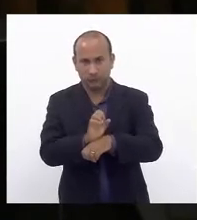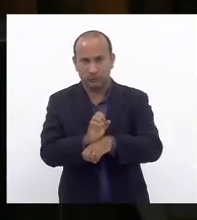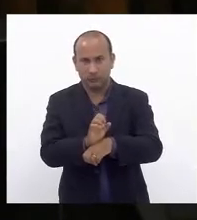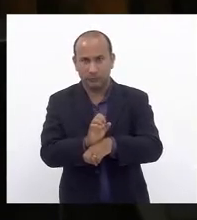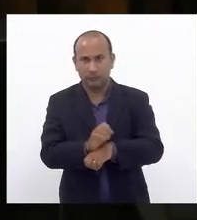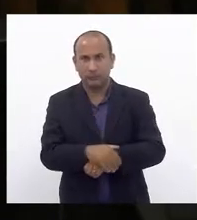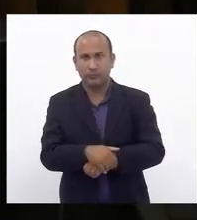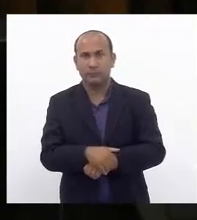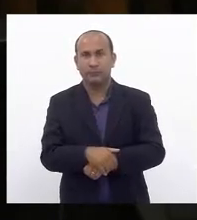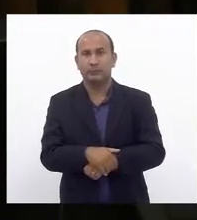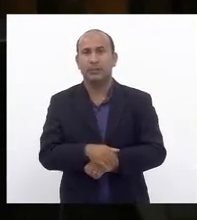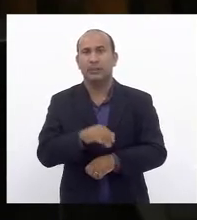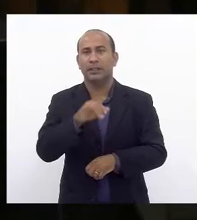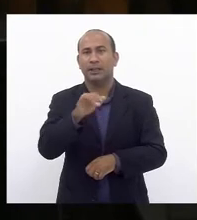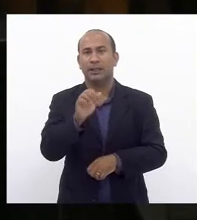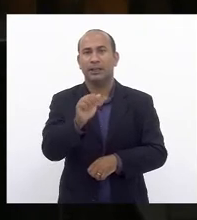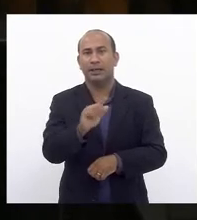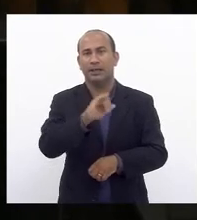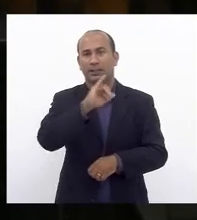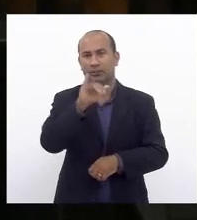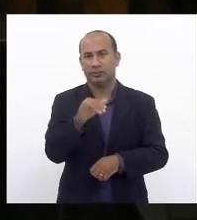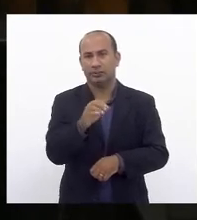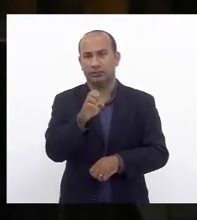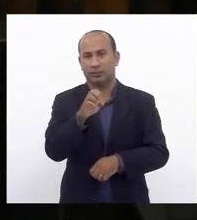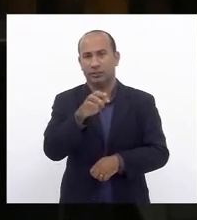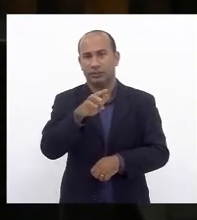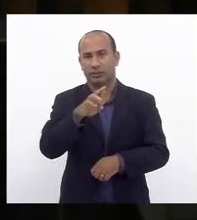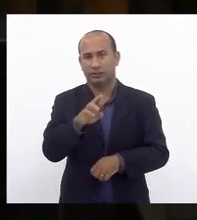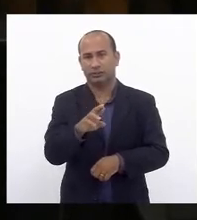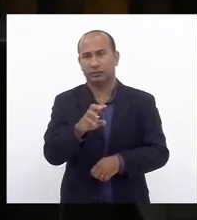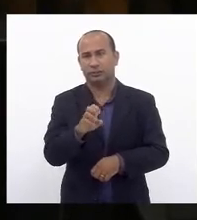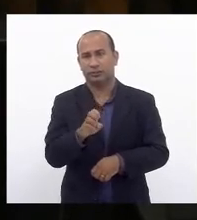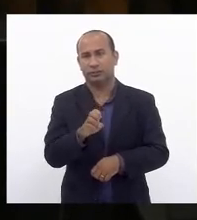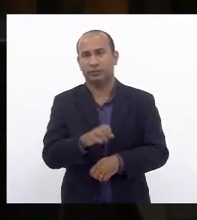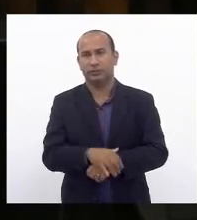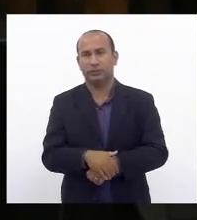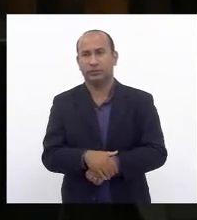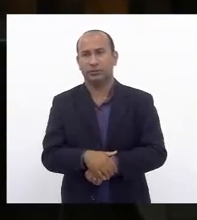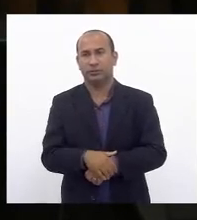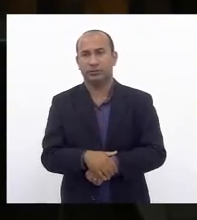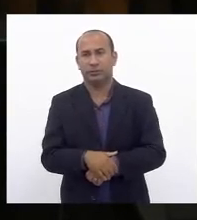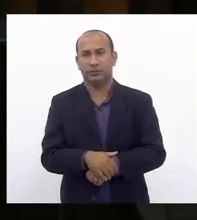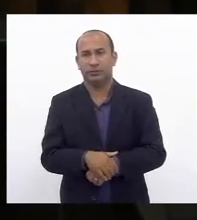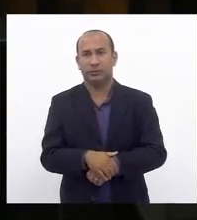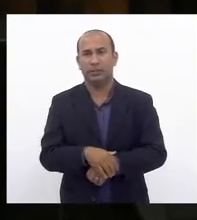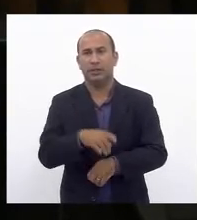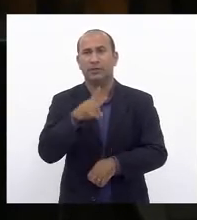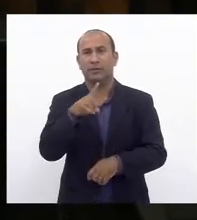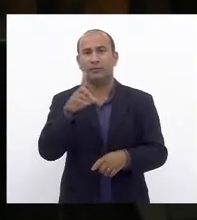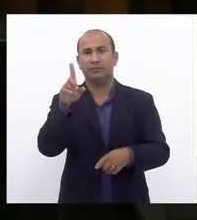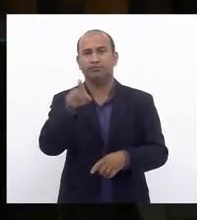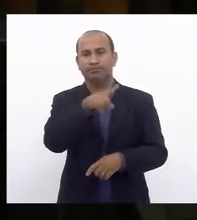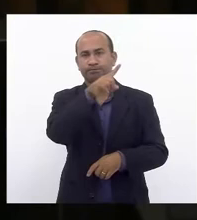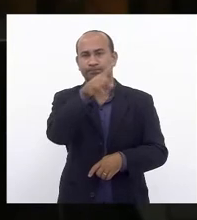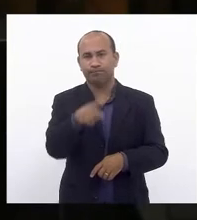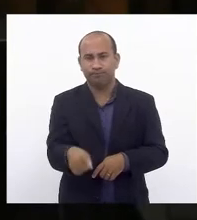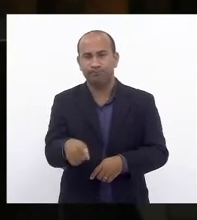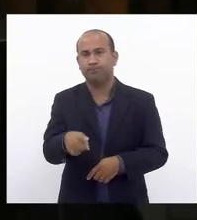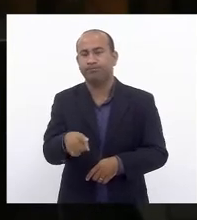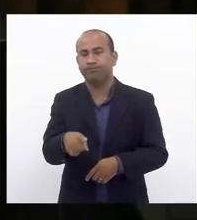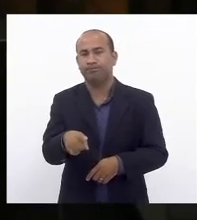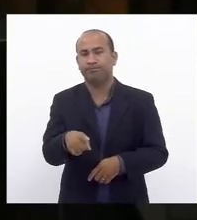o IASERGE. O IASERGE foi aniquilado e